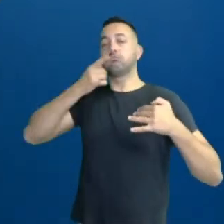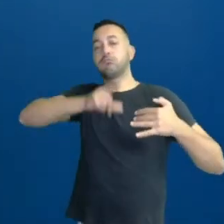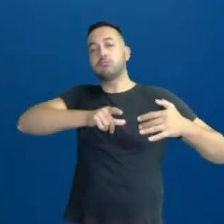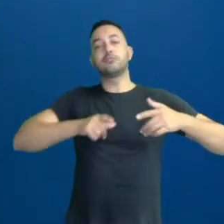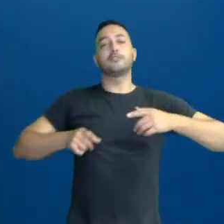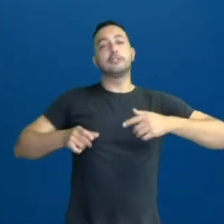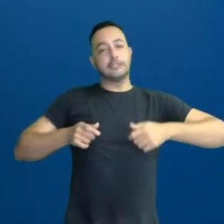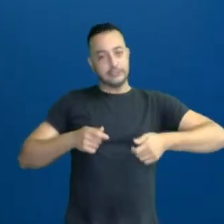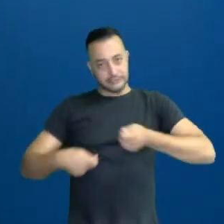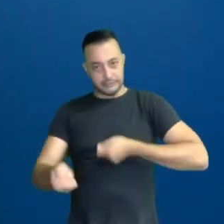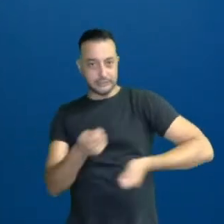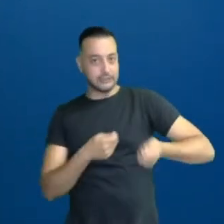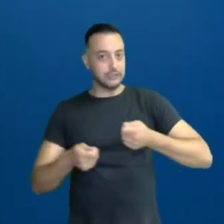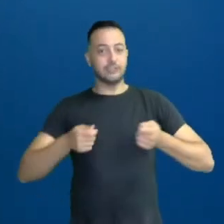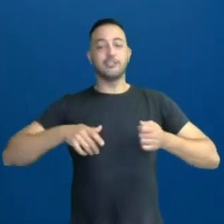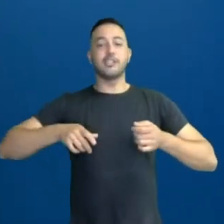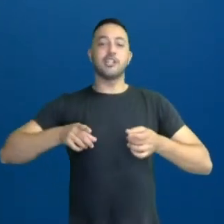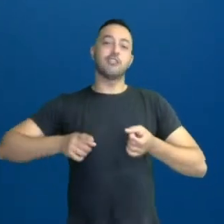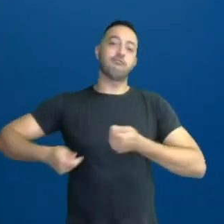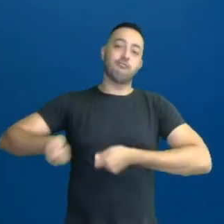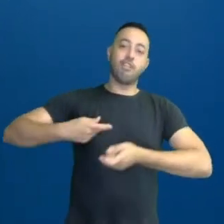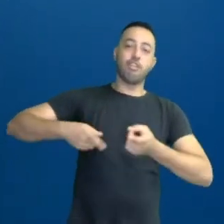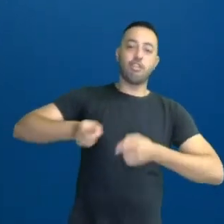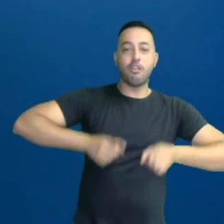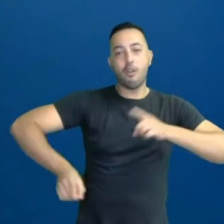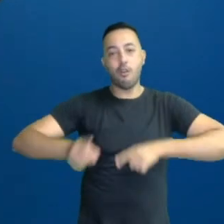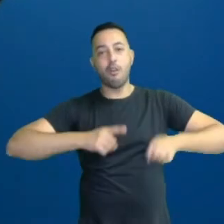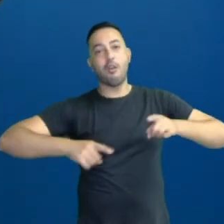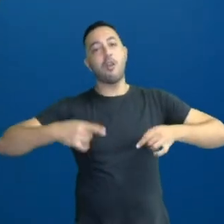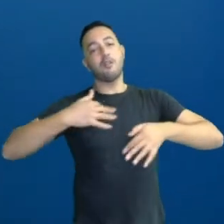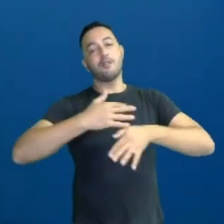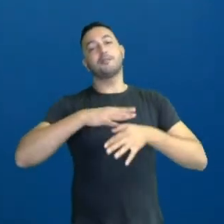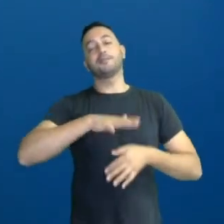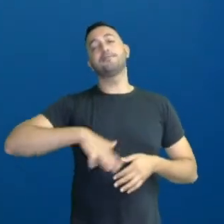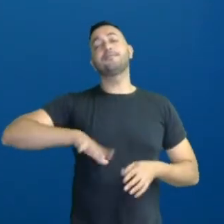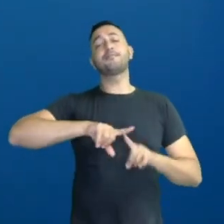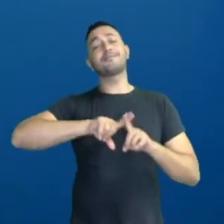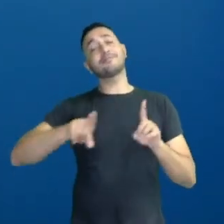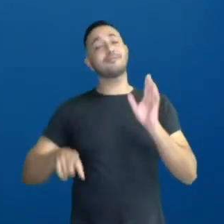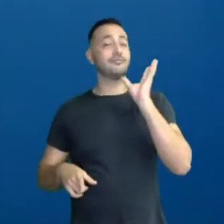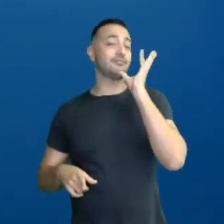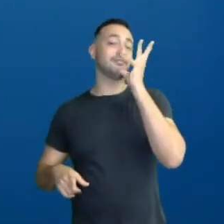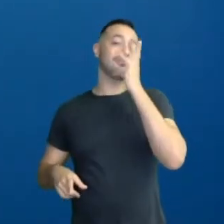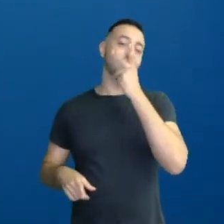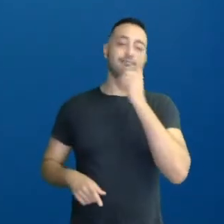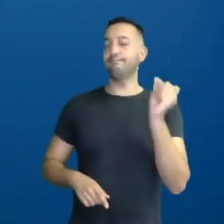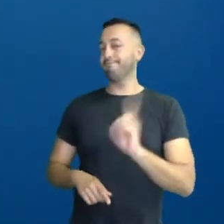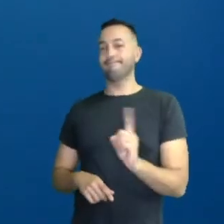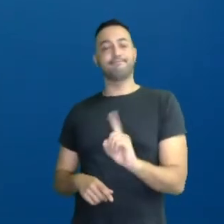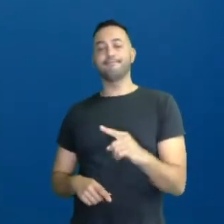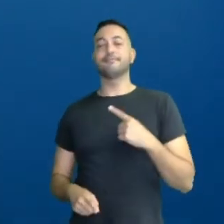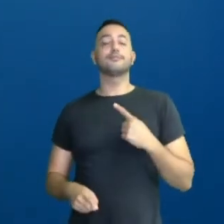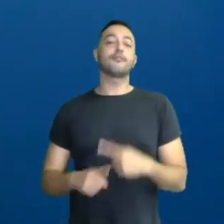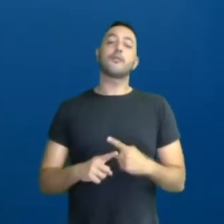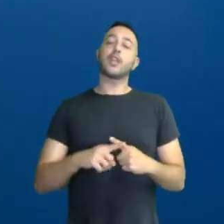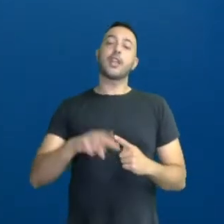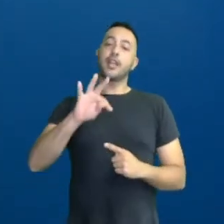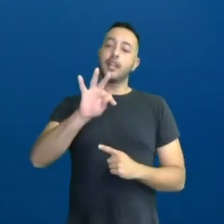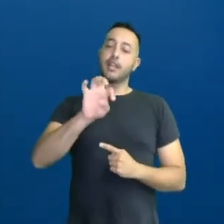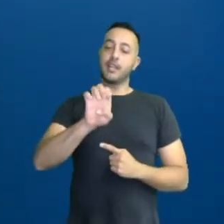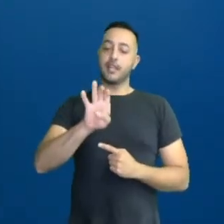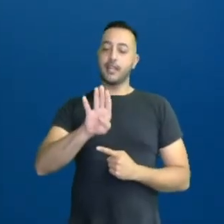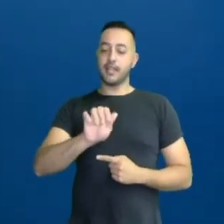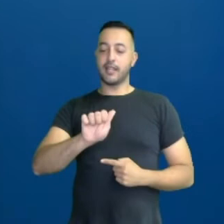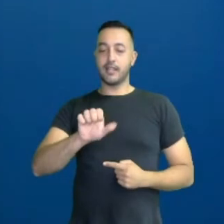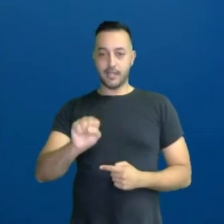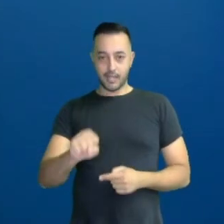hegemonia dentro daquele território ali sobre as cidades espartanas. O que não vai demorar muito também, porque Tebas também